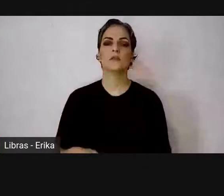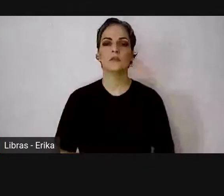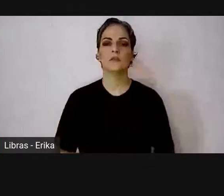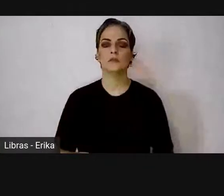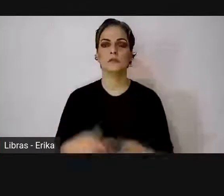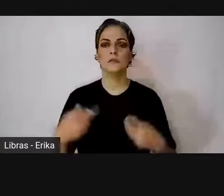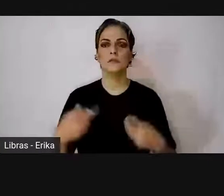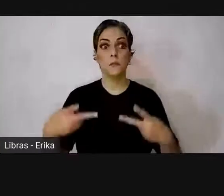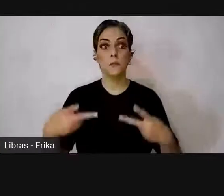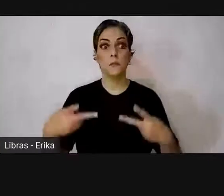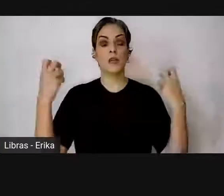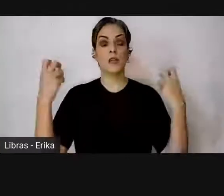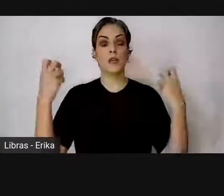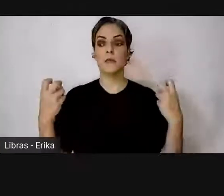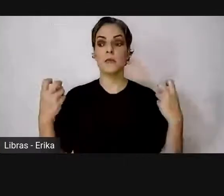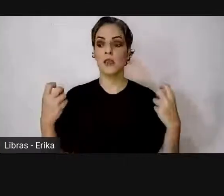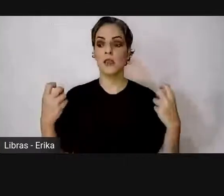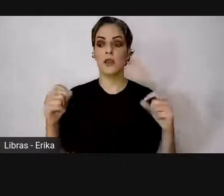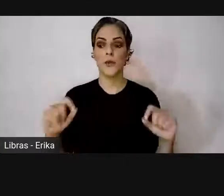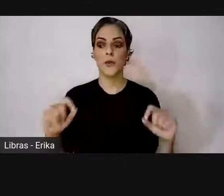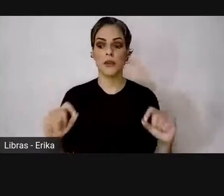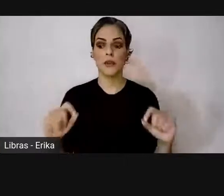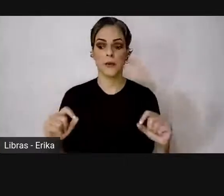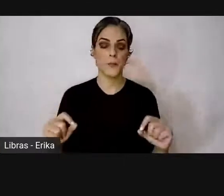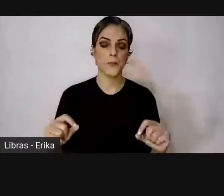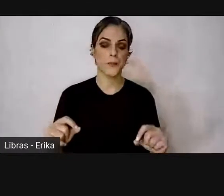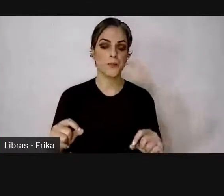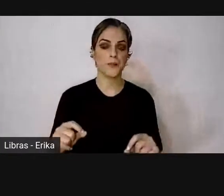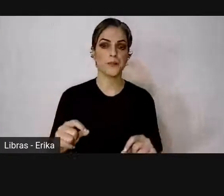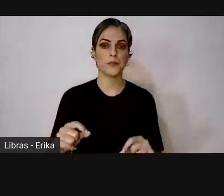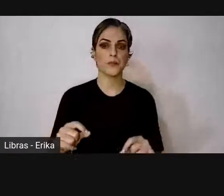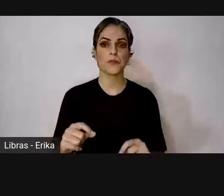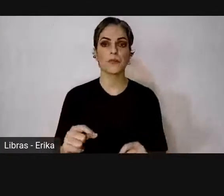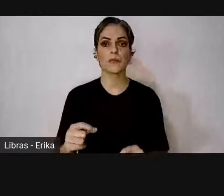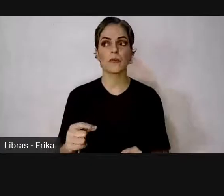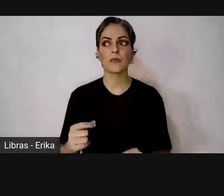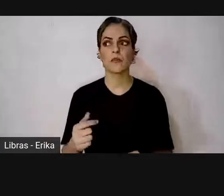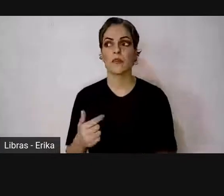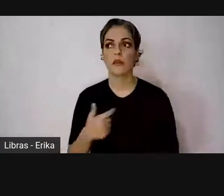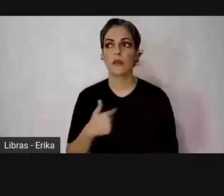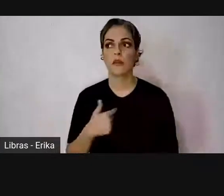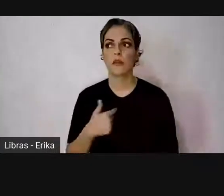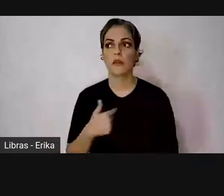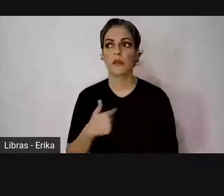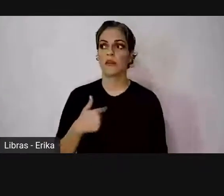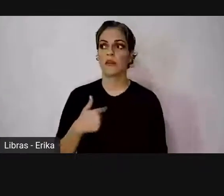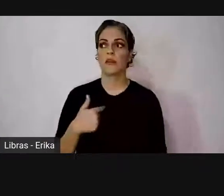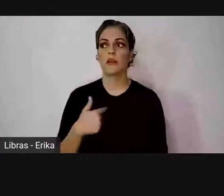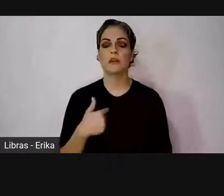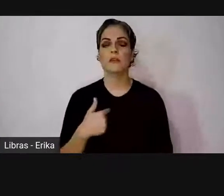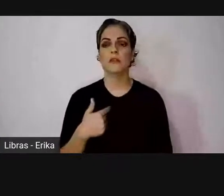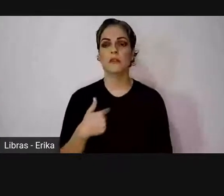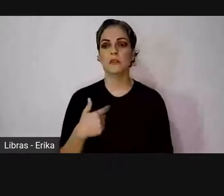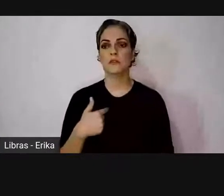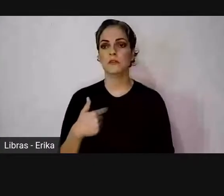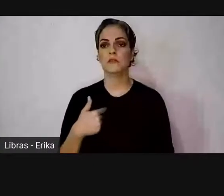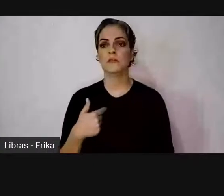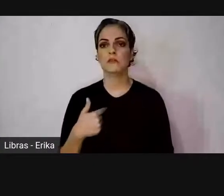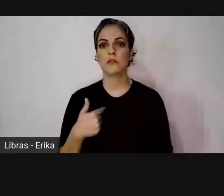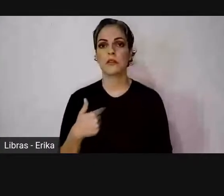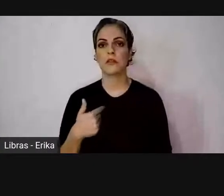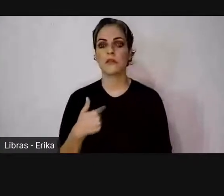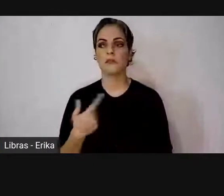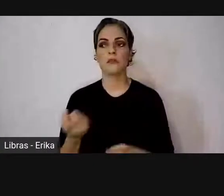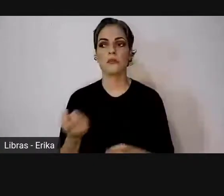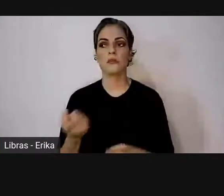estava com não todo rendimento, mas bastante rendimento havia retornado,